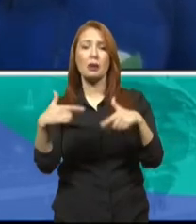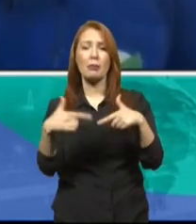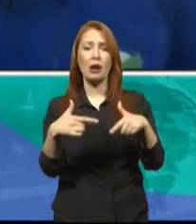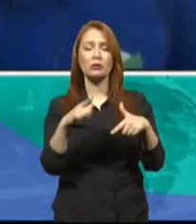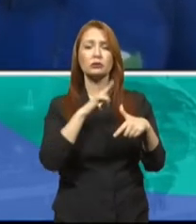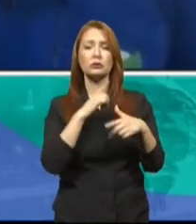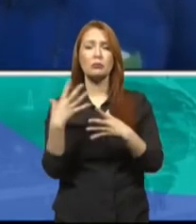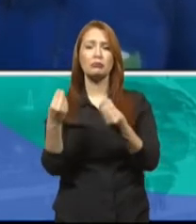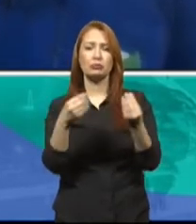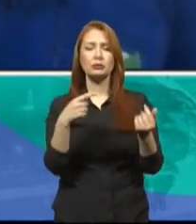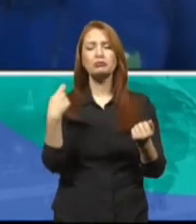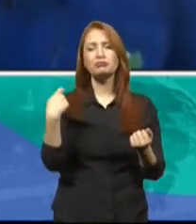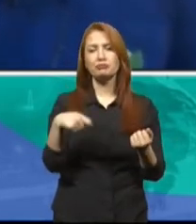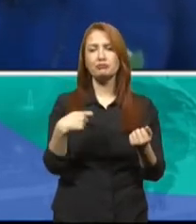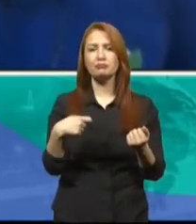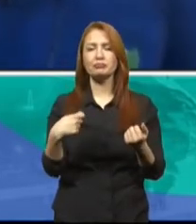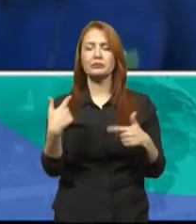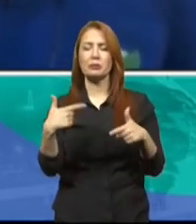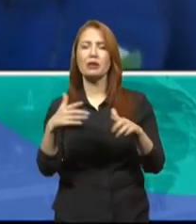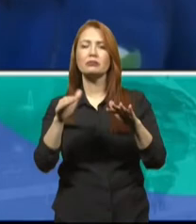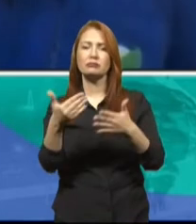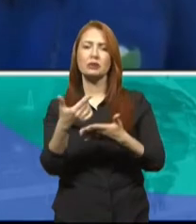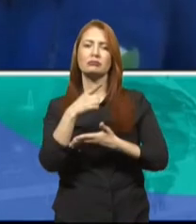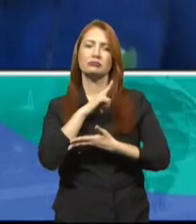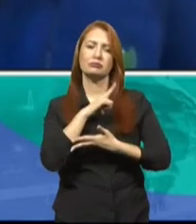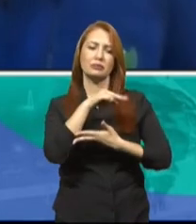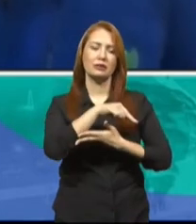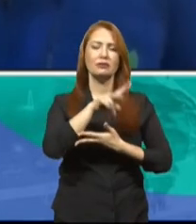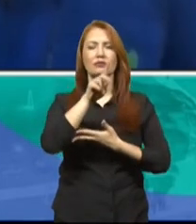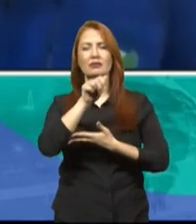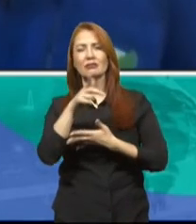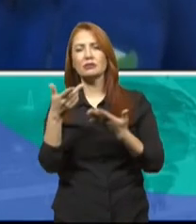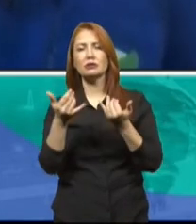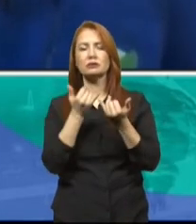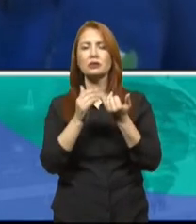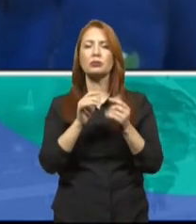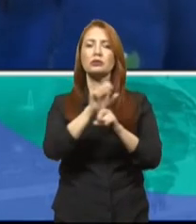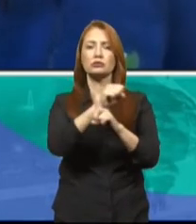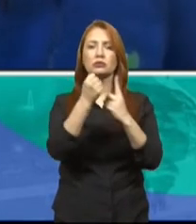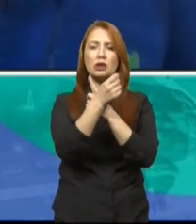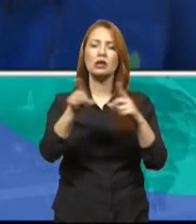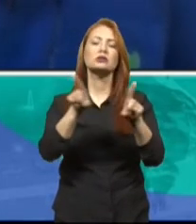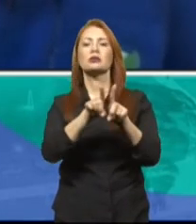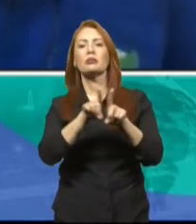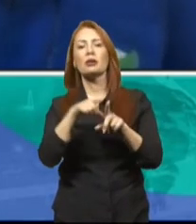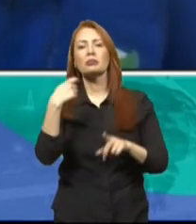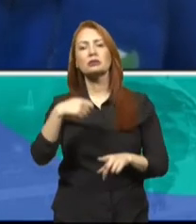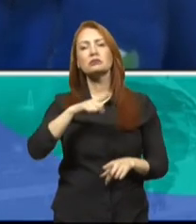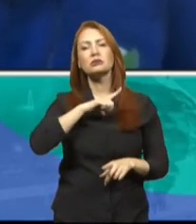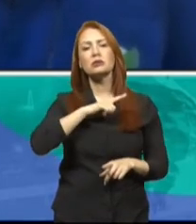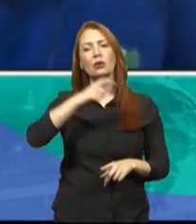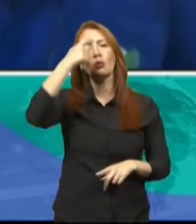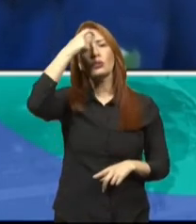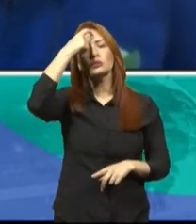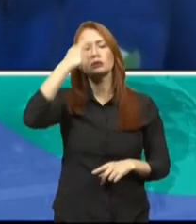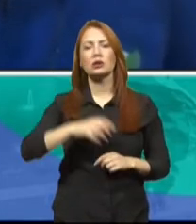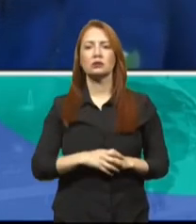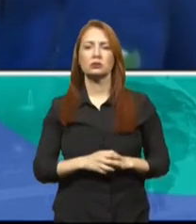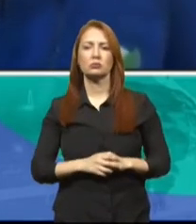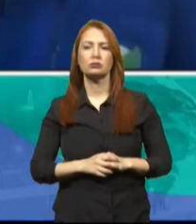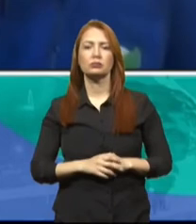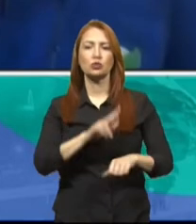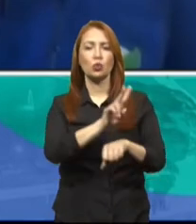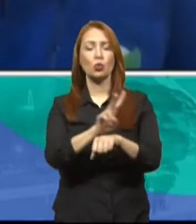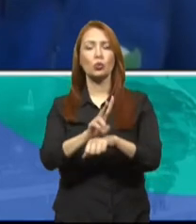é um conjunto. Que não legal. Dá para dizer que é um ou outro. E a sociedade, claro. A sociedade também tem que ter essa consciência da